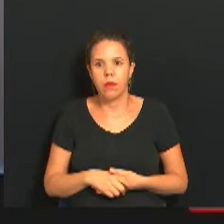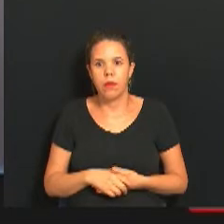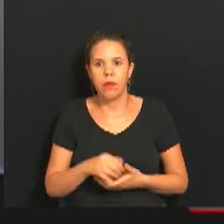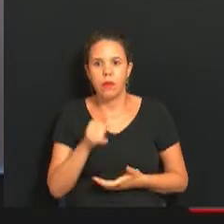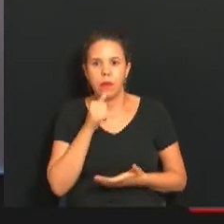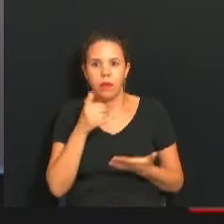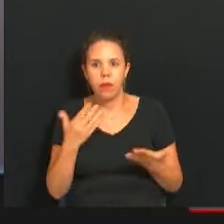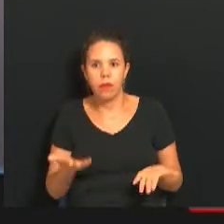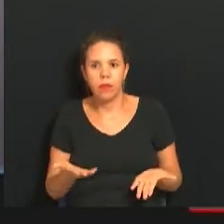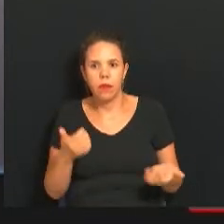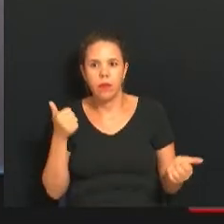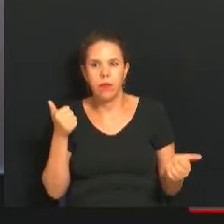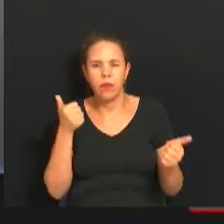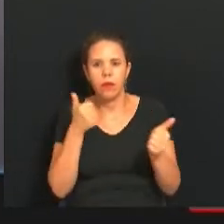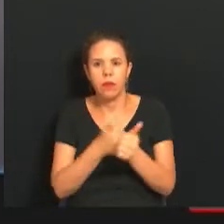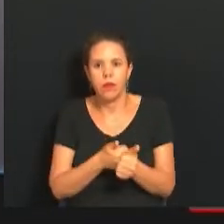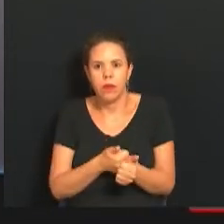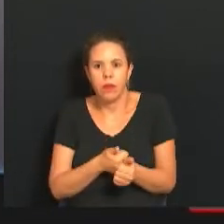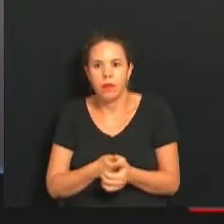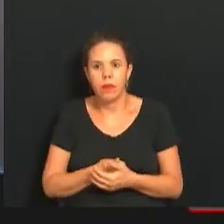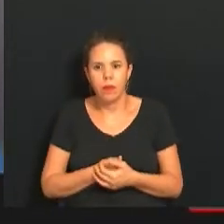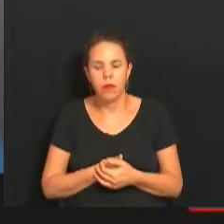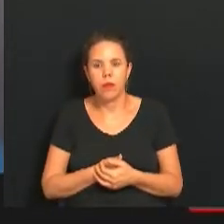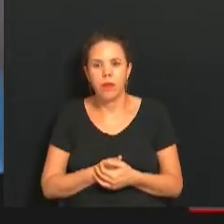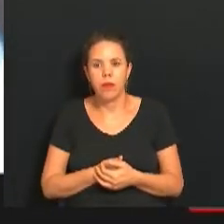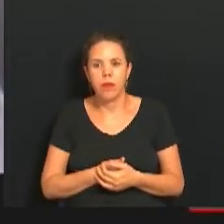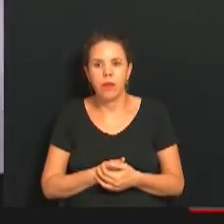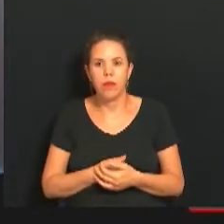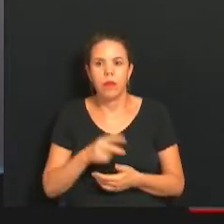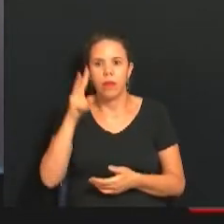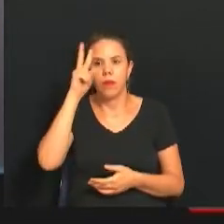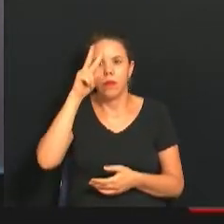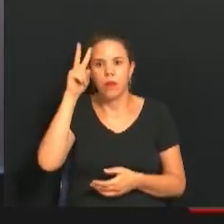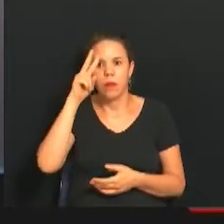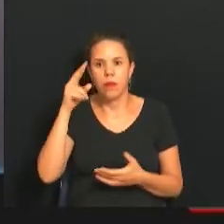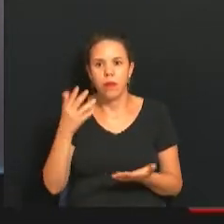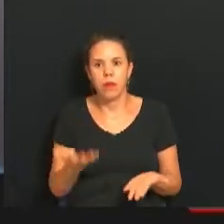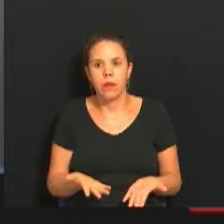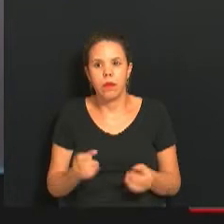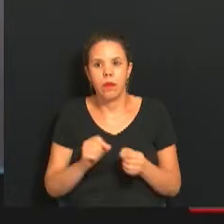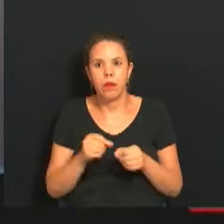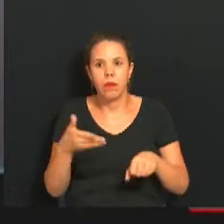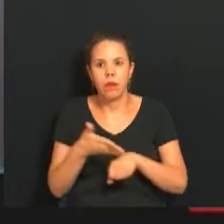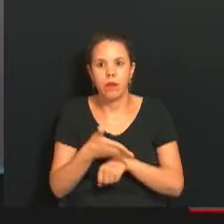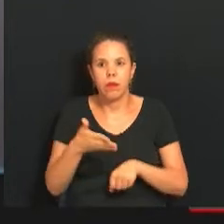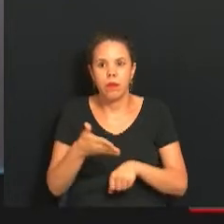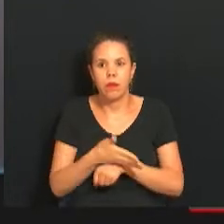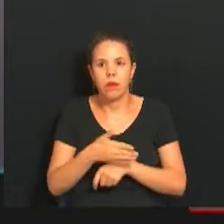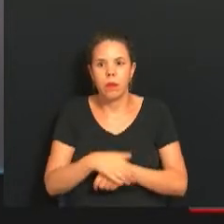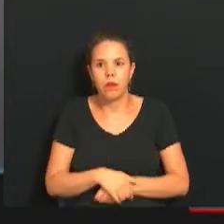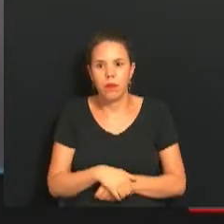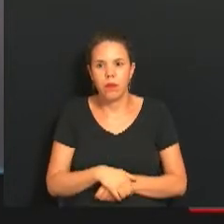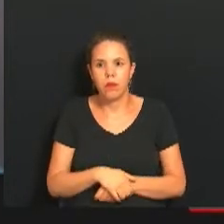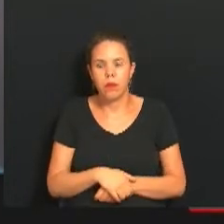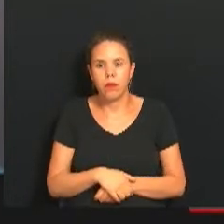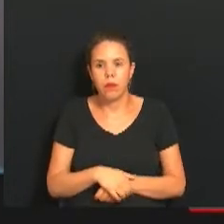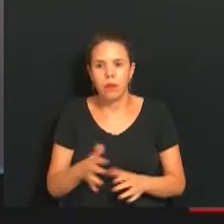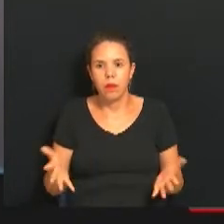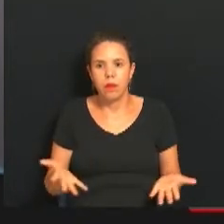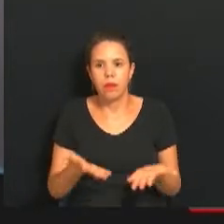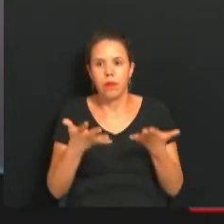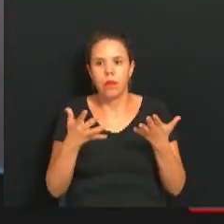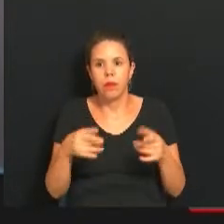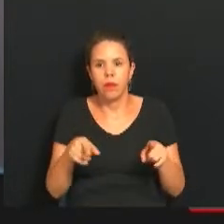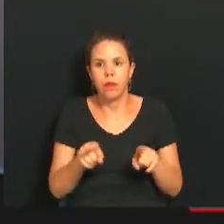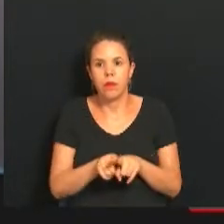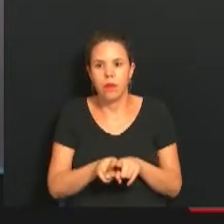se aproxima de esferas que historicamente faziam parte das esferas de influência também